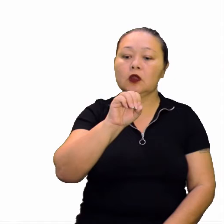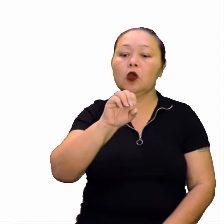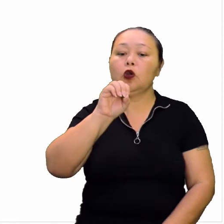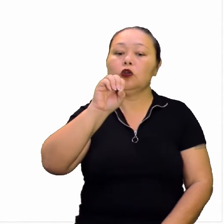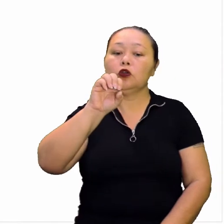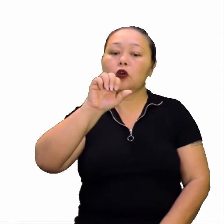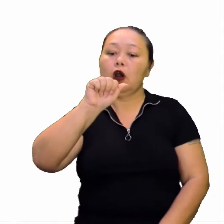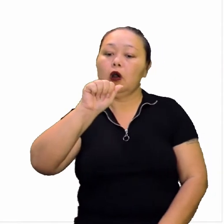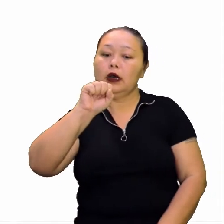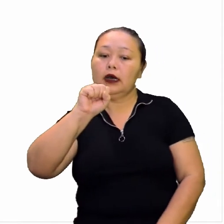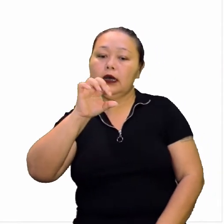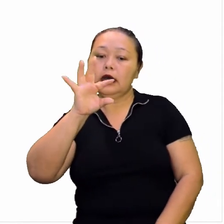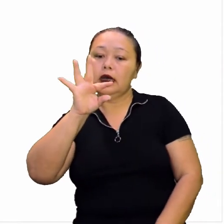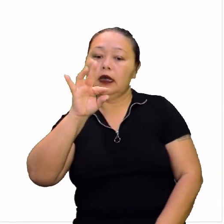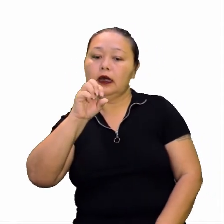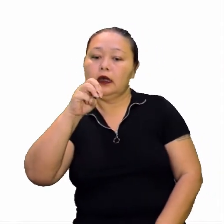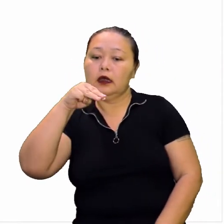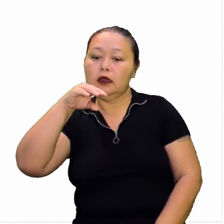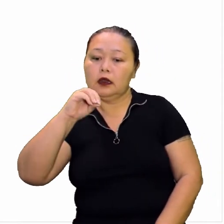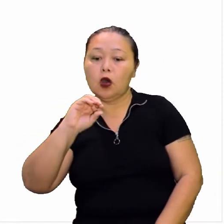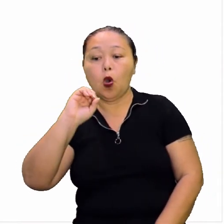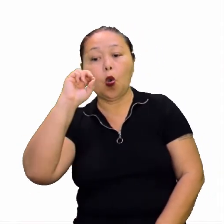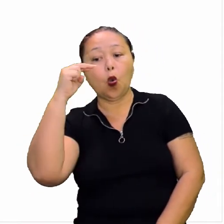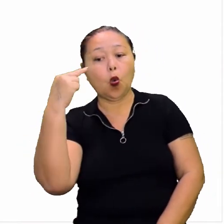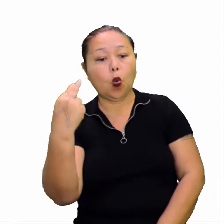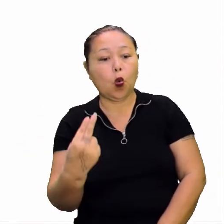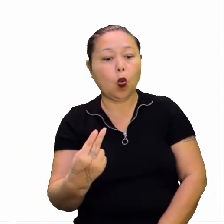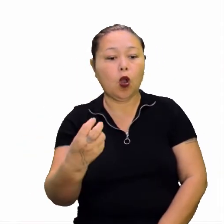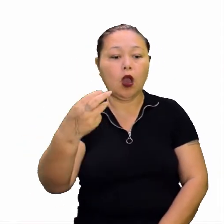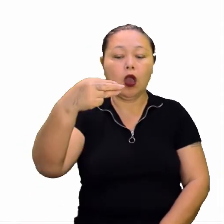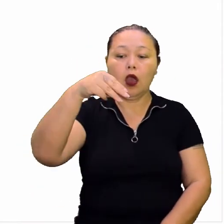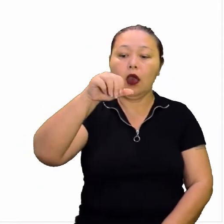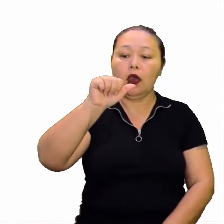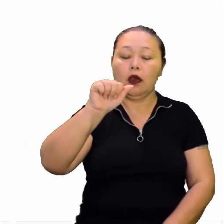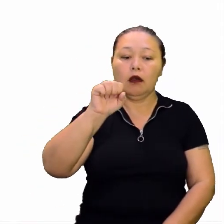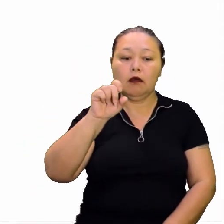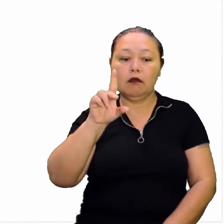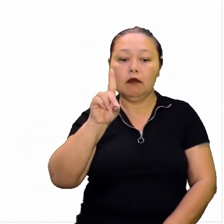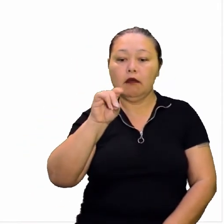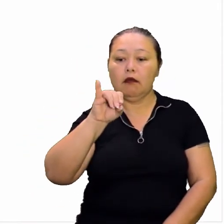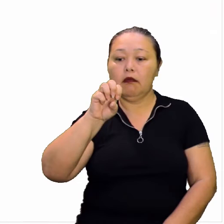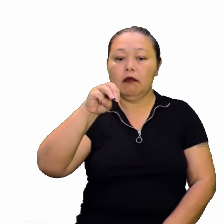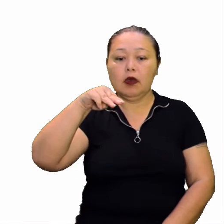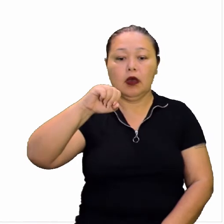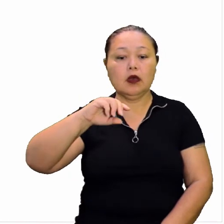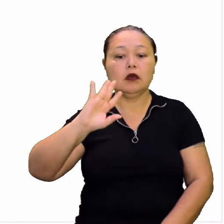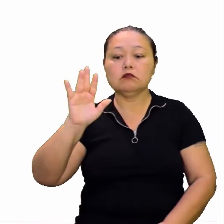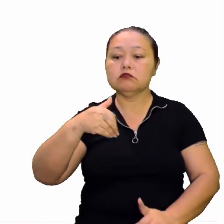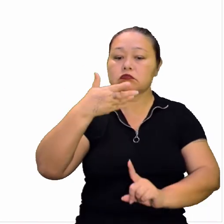zoroatrismo ou madaísmo, criado em homenagem ao Zoroastro